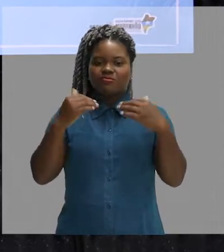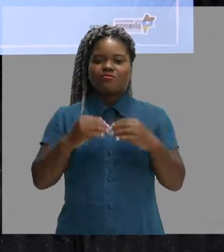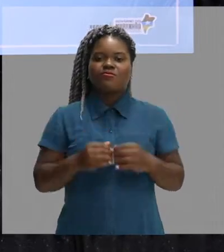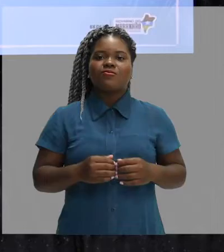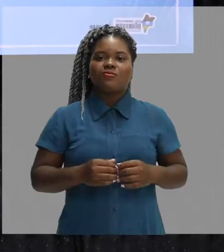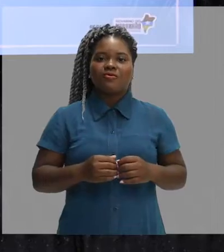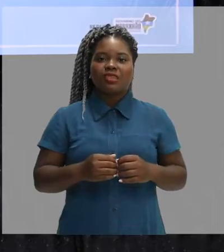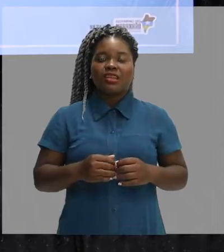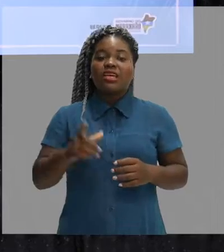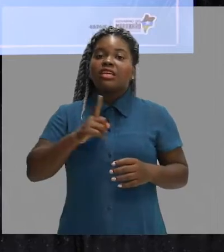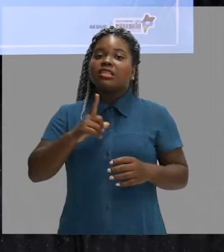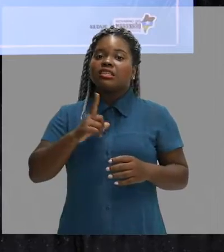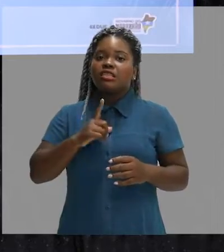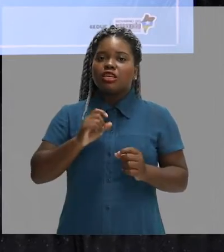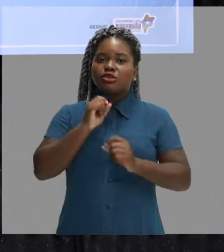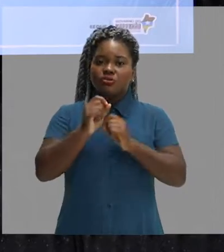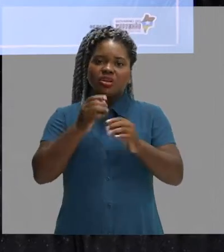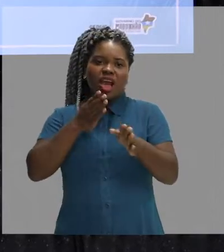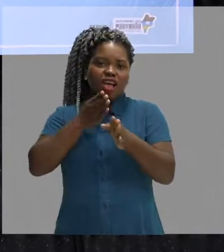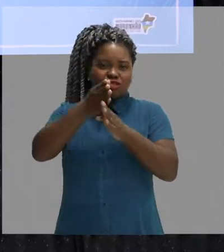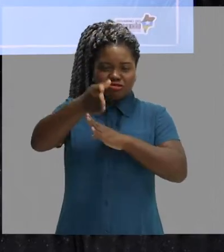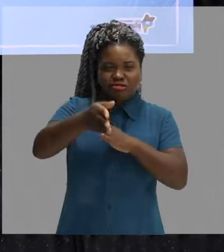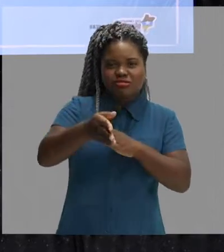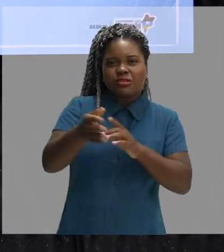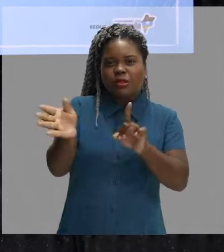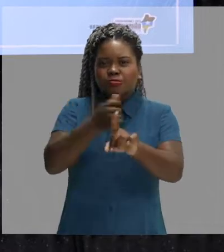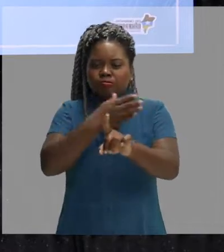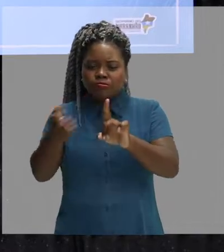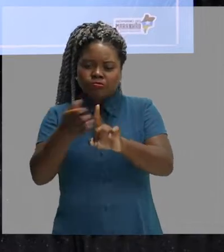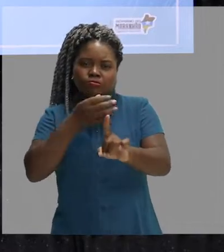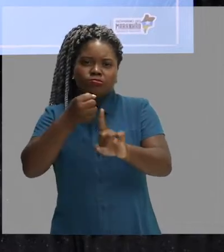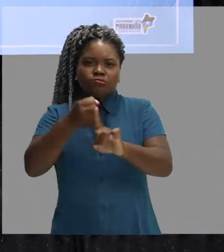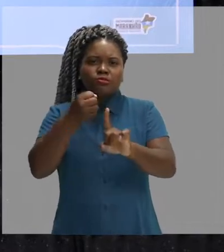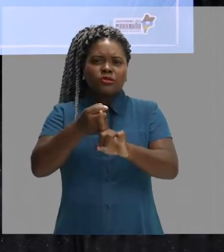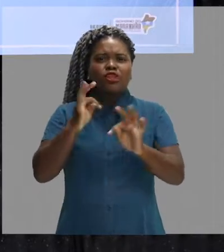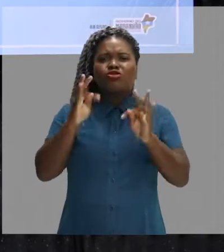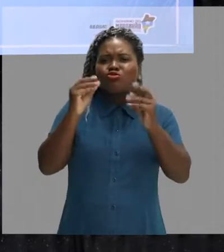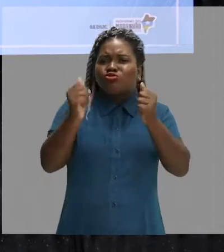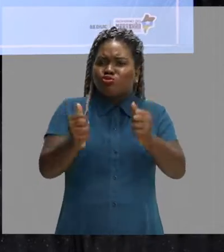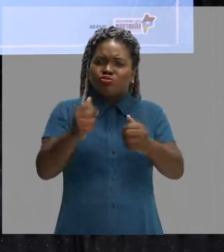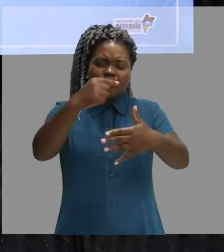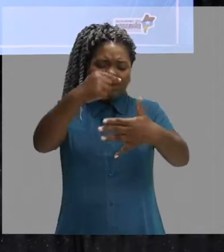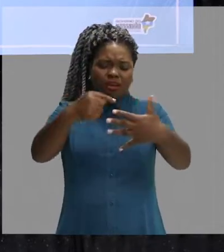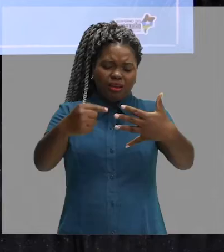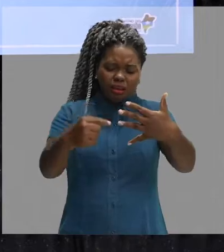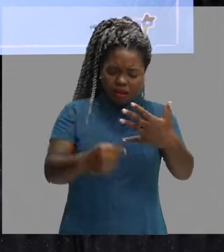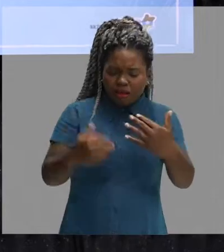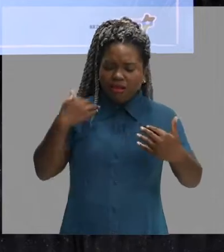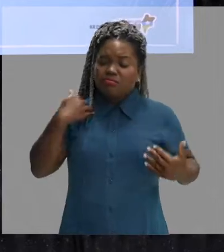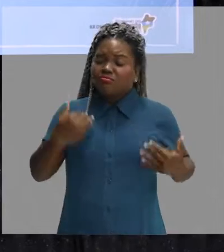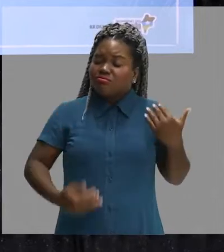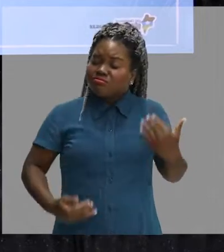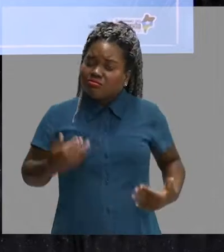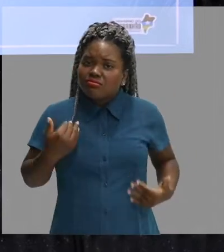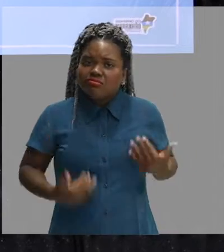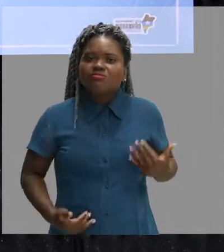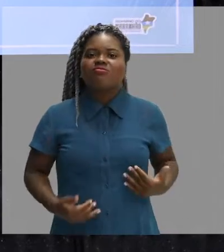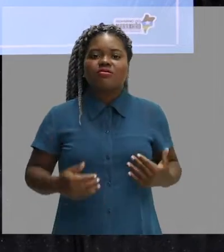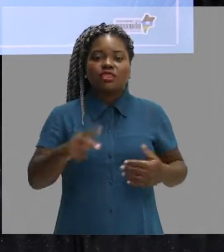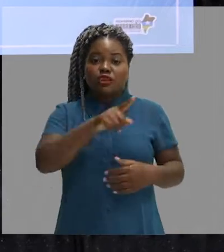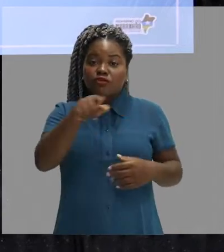para cima, agressão, chute, soco, pancada, terrorismo, todos os tipos de violência